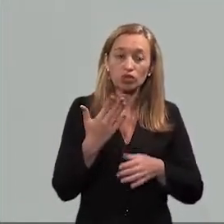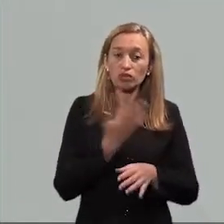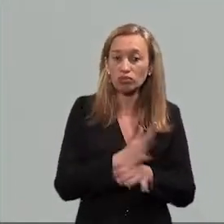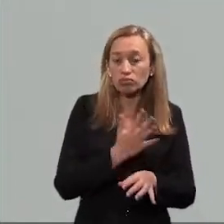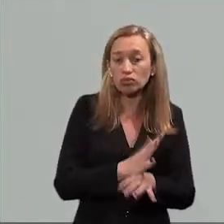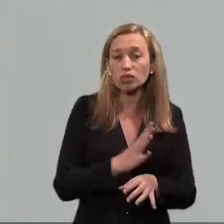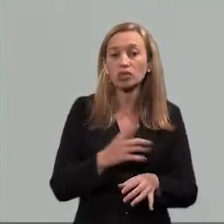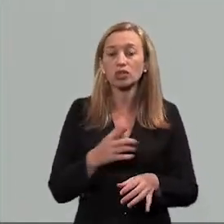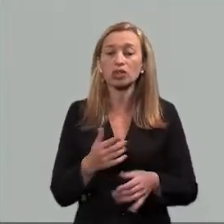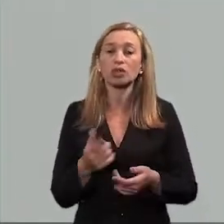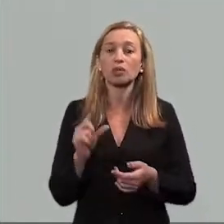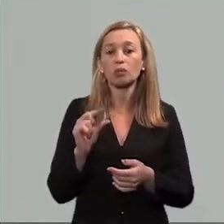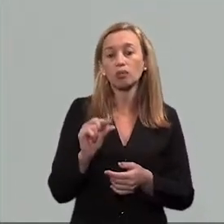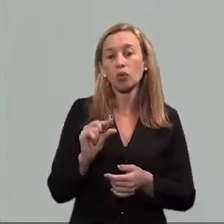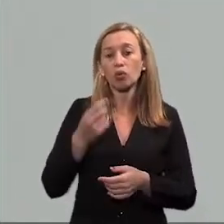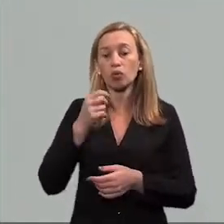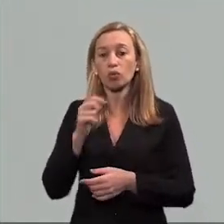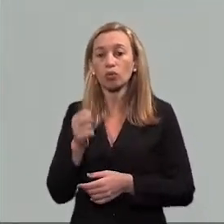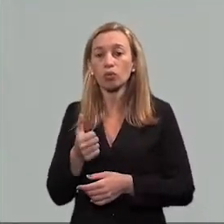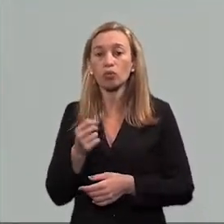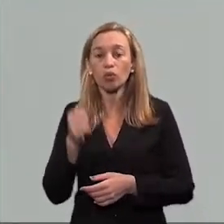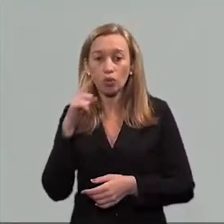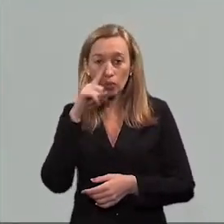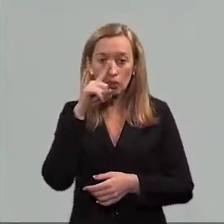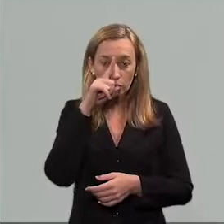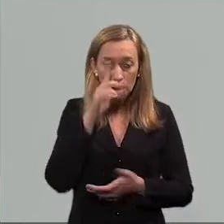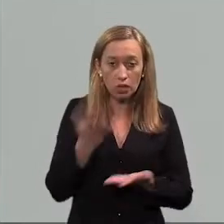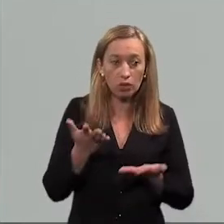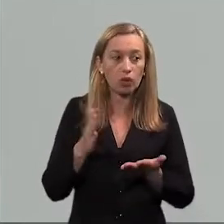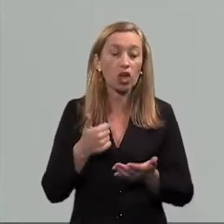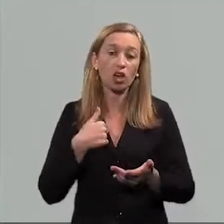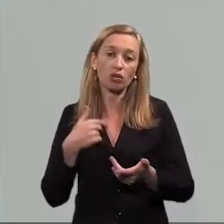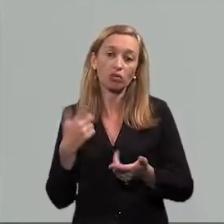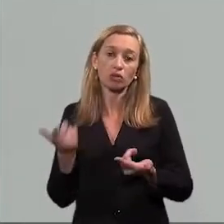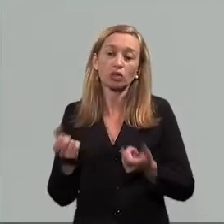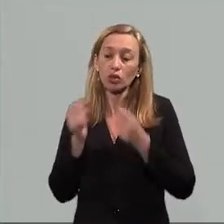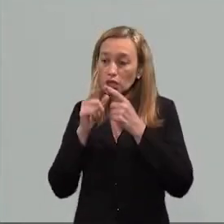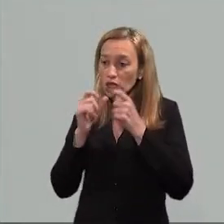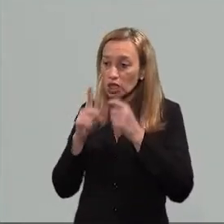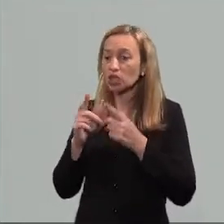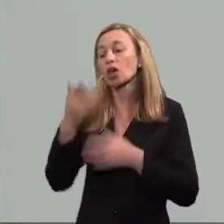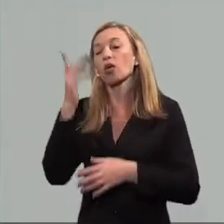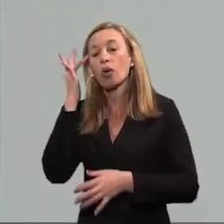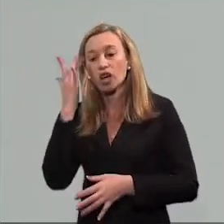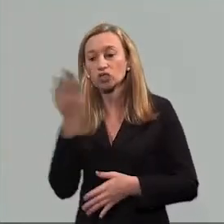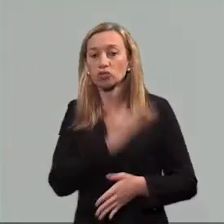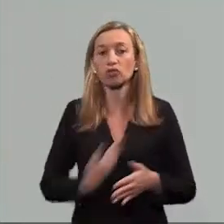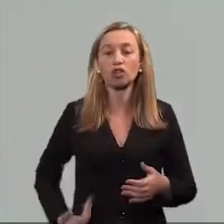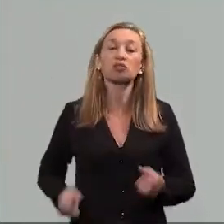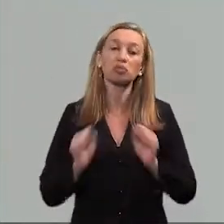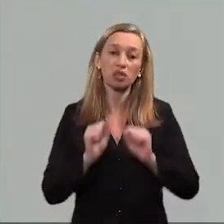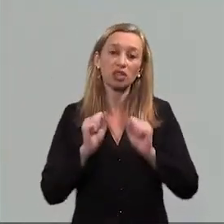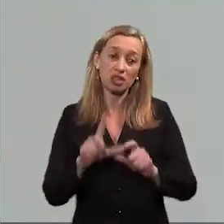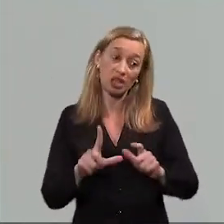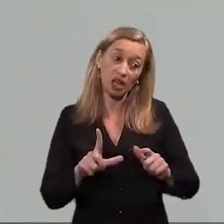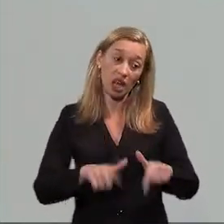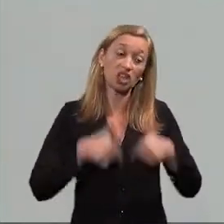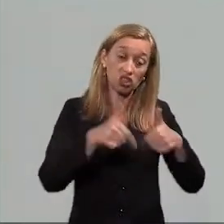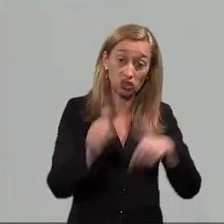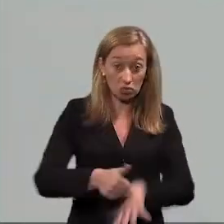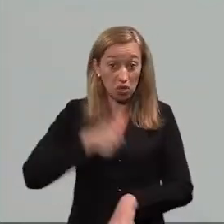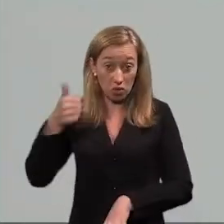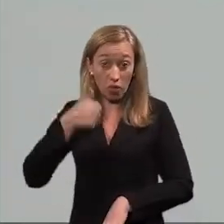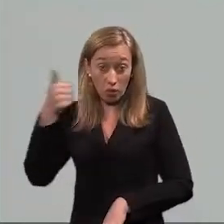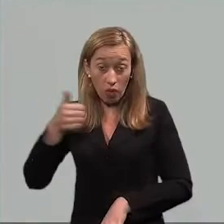dinâmica que compõe risco. Então, eu sou um crítico desse modelo. Acho que o governo poderia ter tomado medidas de amortização